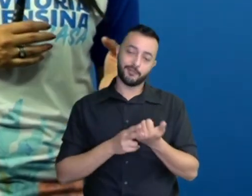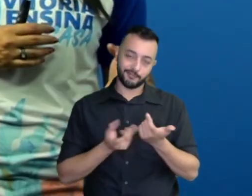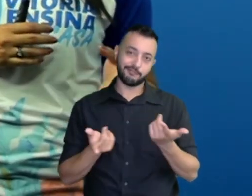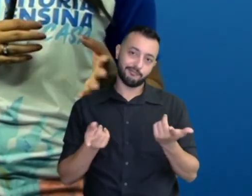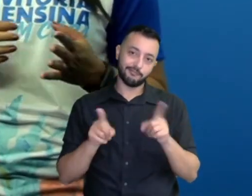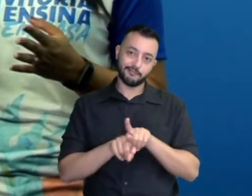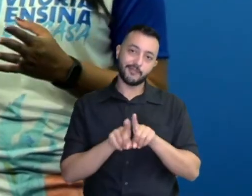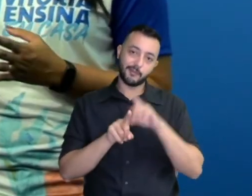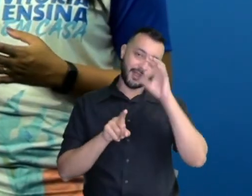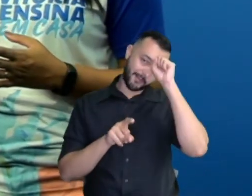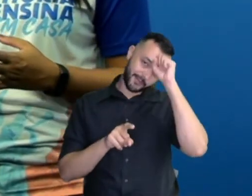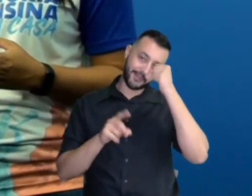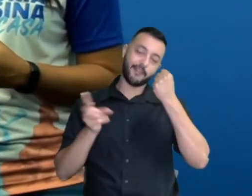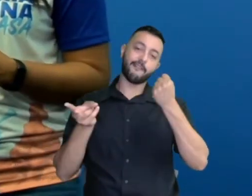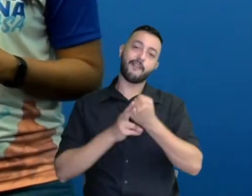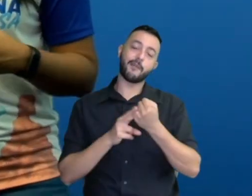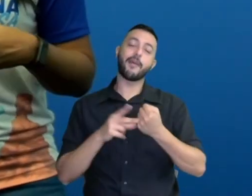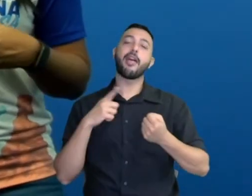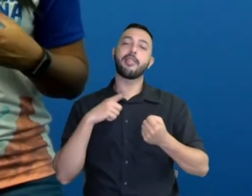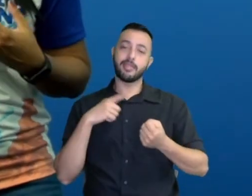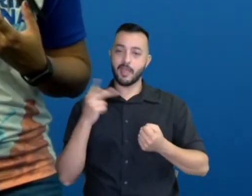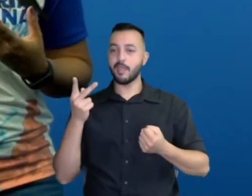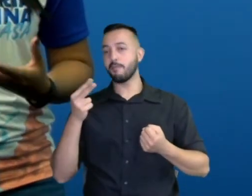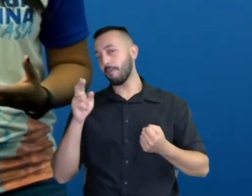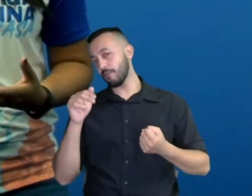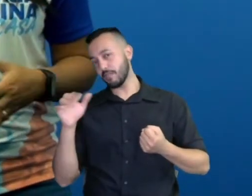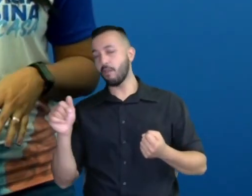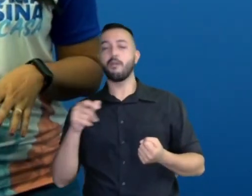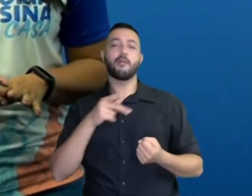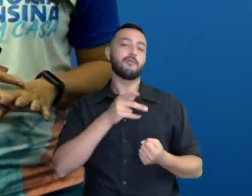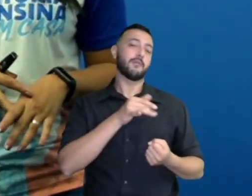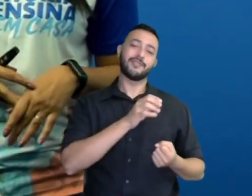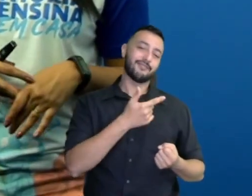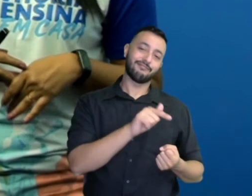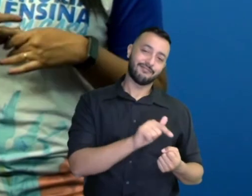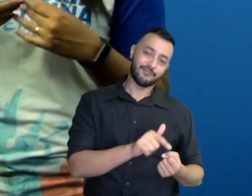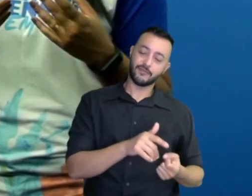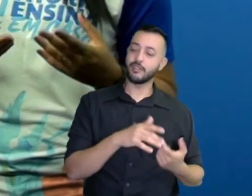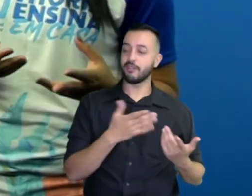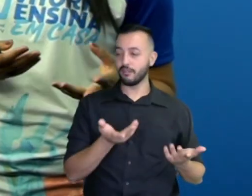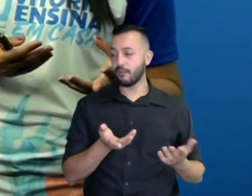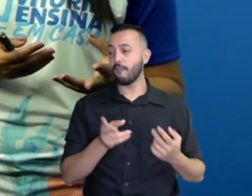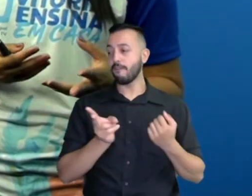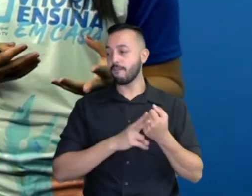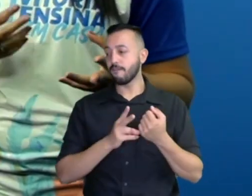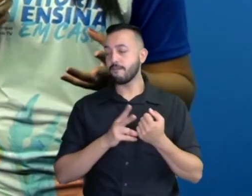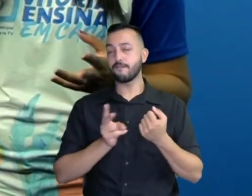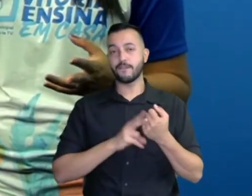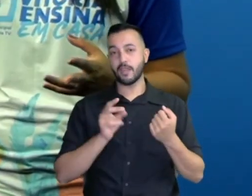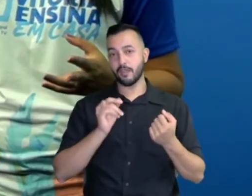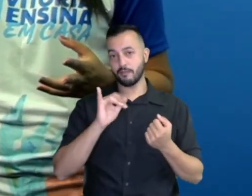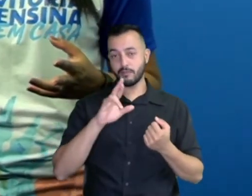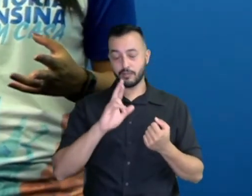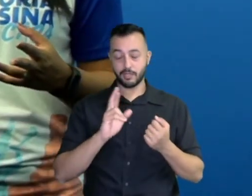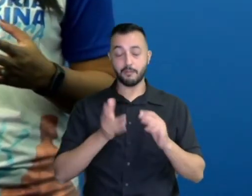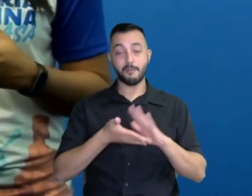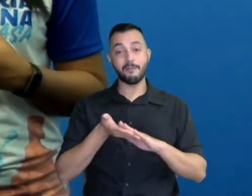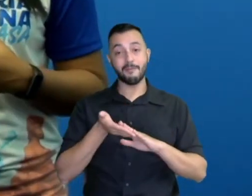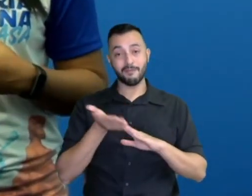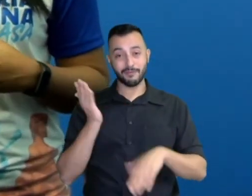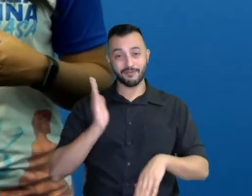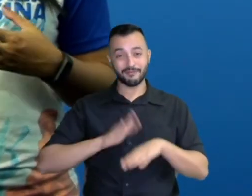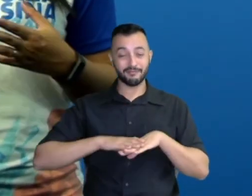verbo que tem preposição e o que não tem. O verbo ir, que é um dos verbos mais comuns para quem está aprendendo em